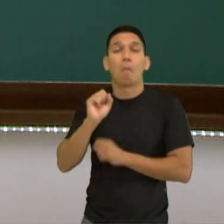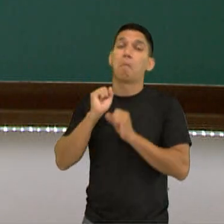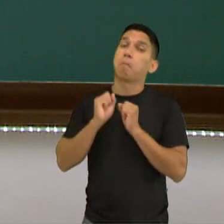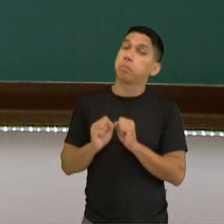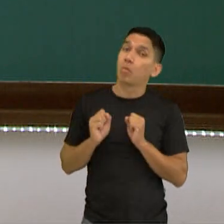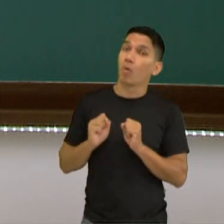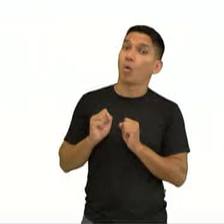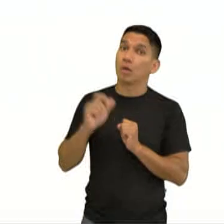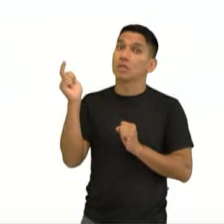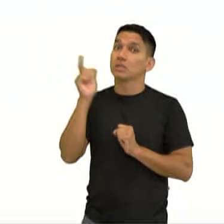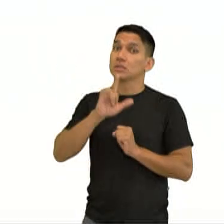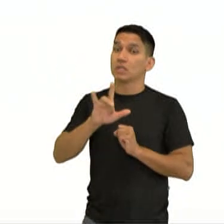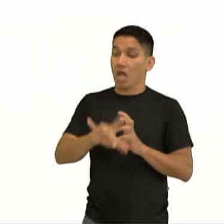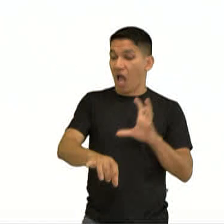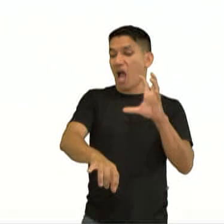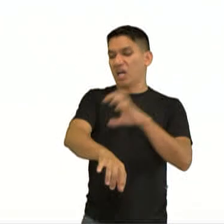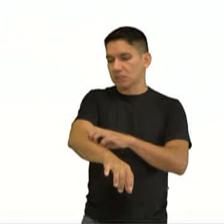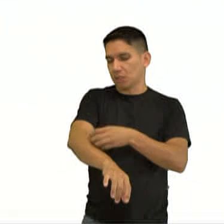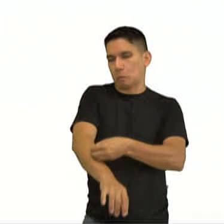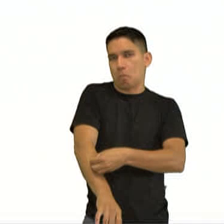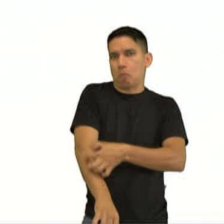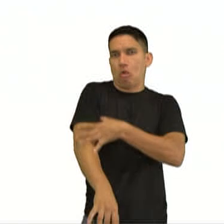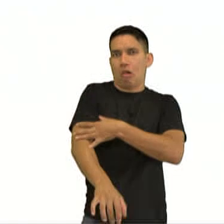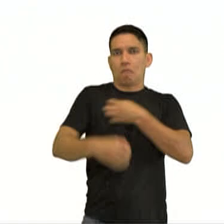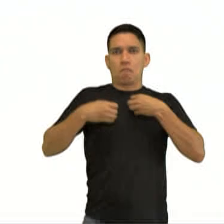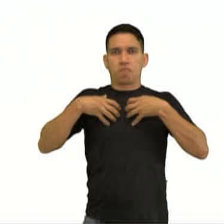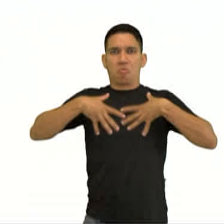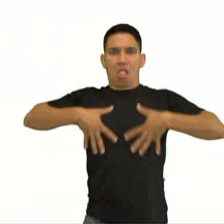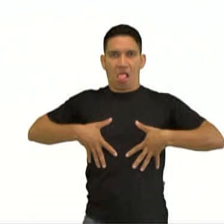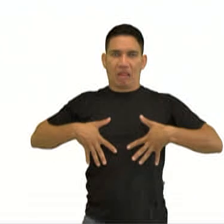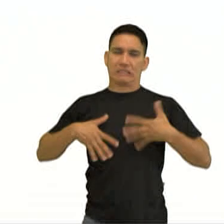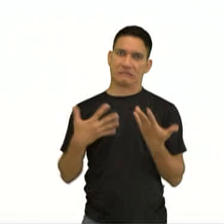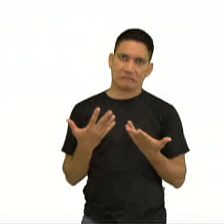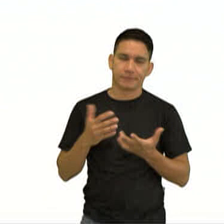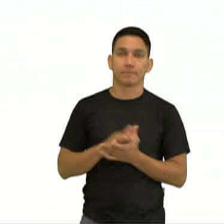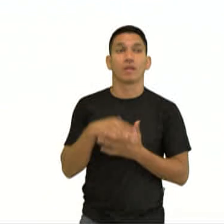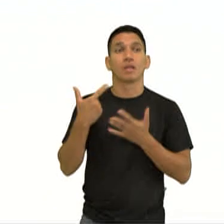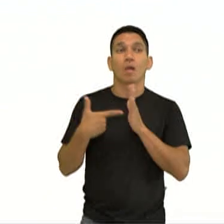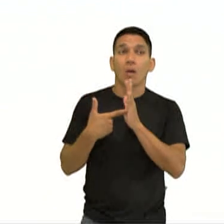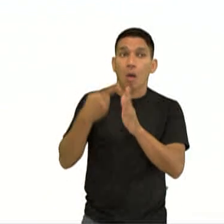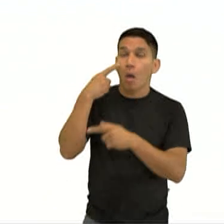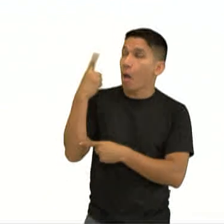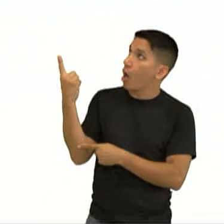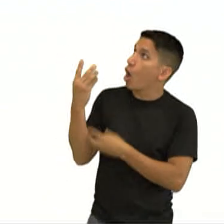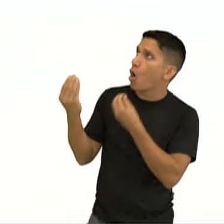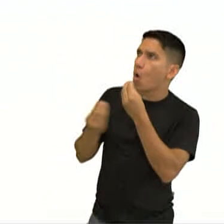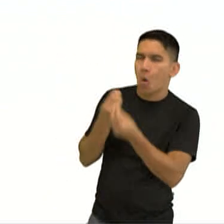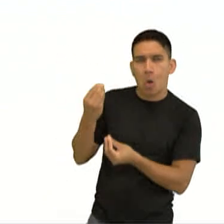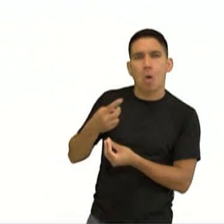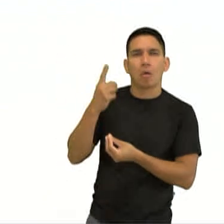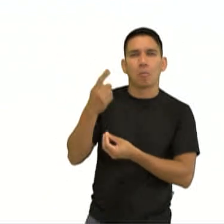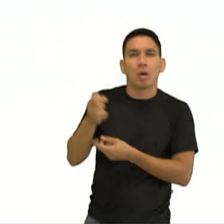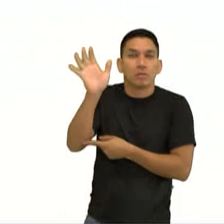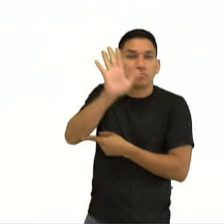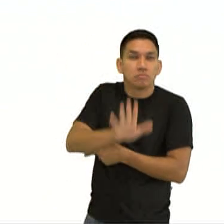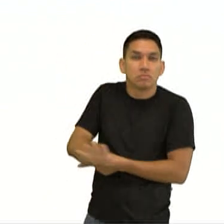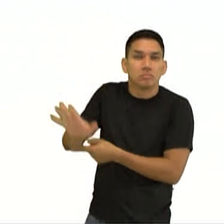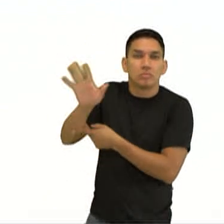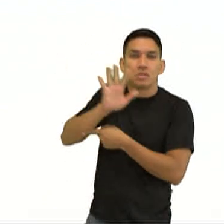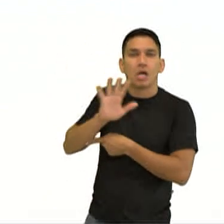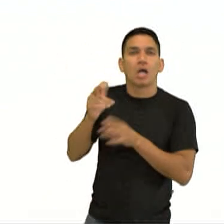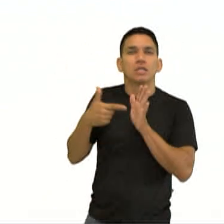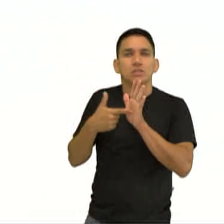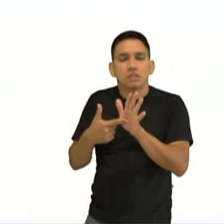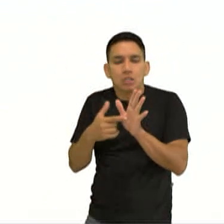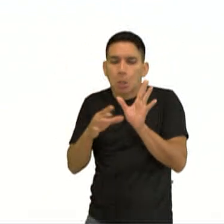pode chegar até o corpo humano. Então, aqui eu trago para vocês uma imagem também bem mostrando